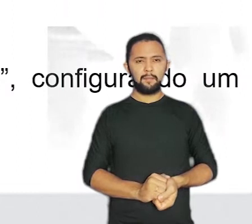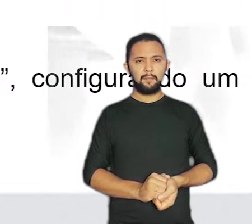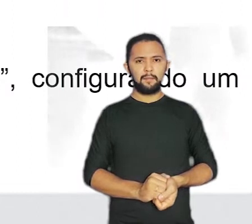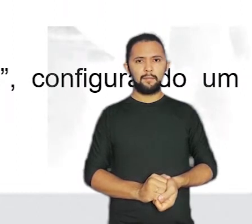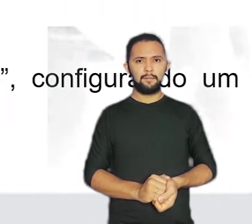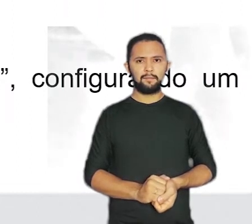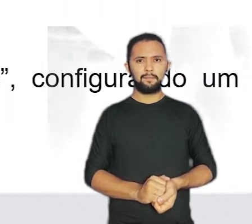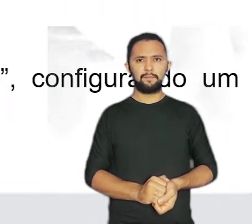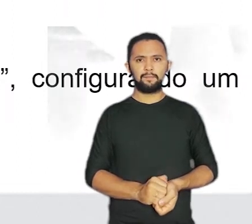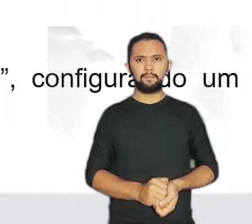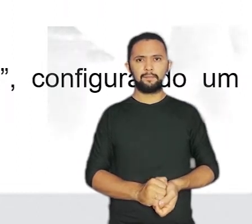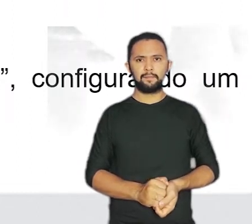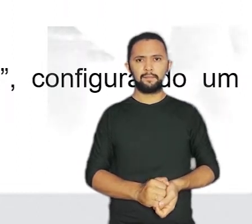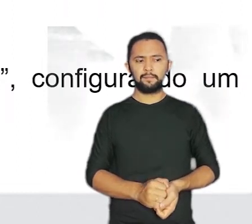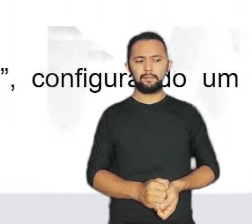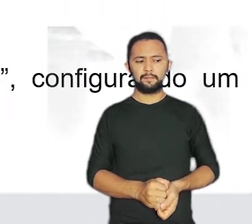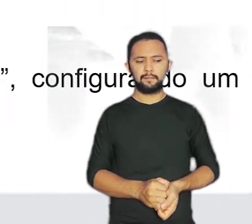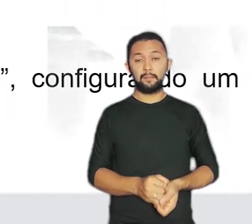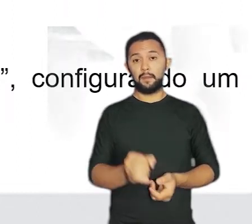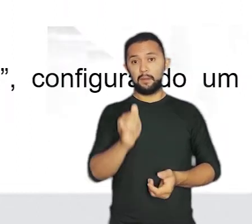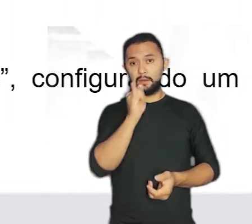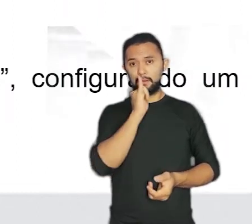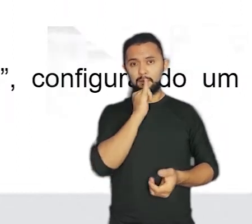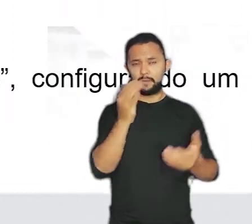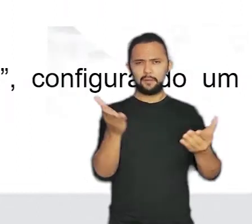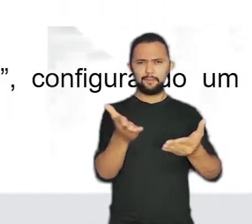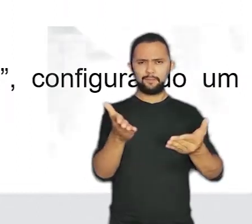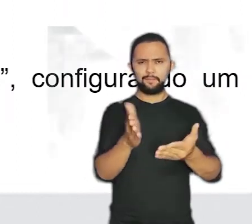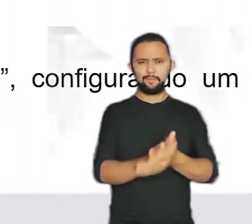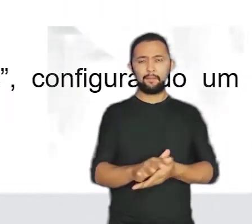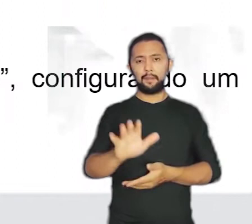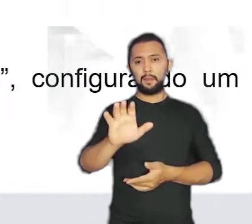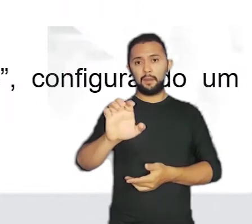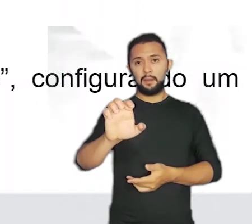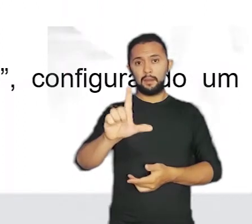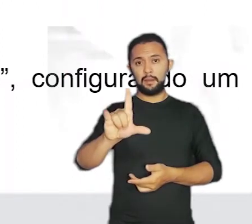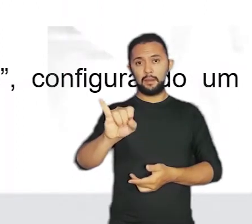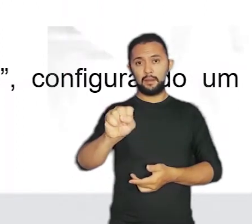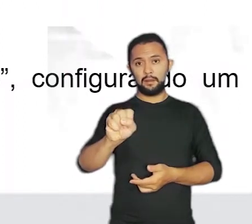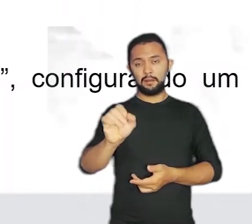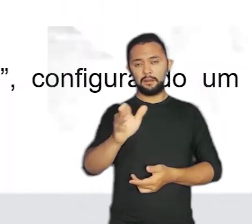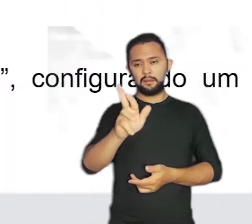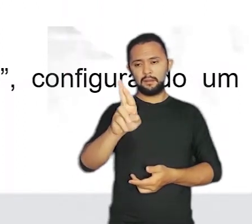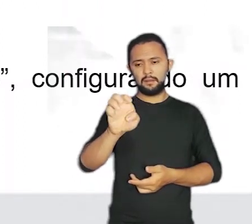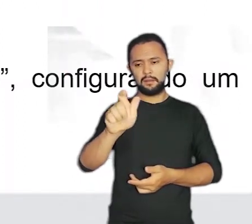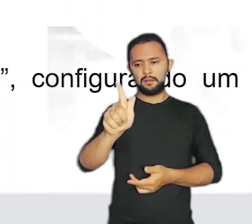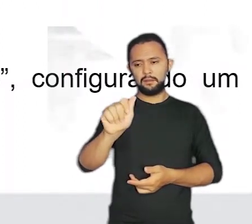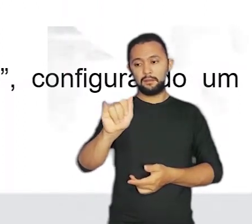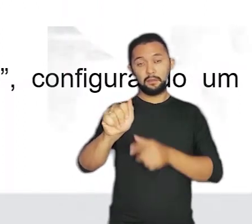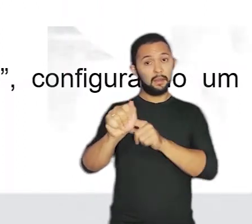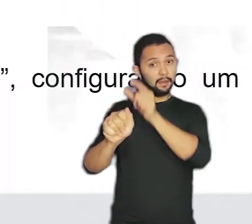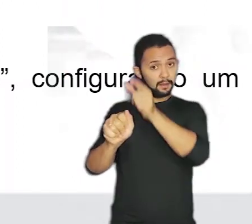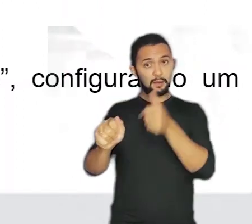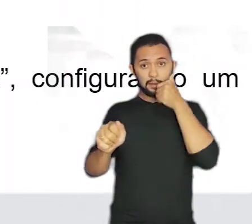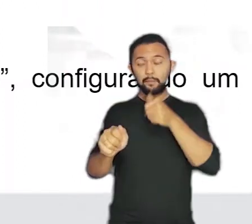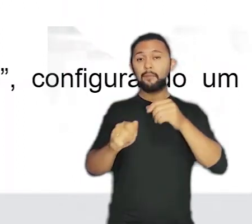elemento ao qual ele está ligado. Exemplo aqui, ó. Elis Regina, cantora brasileira, é um grande ícone